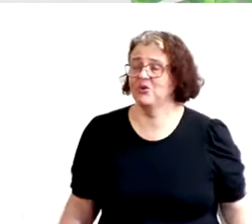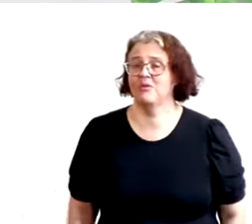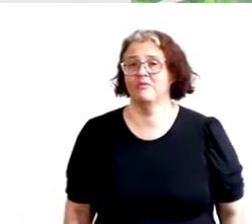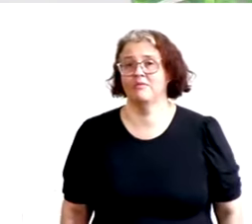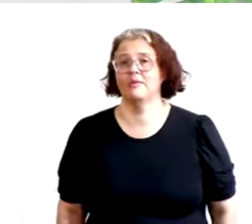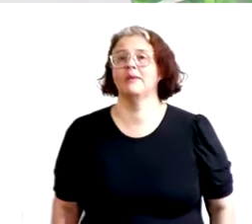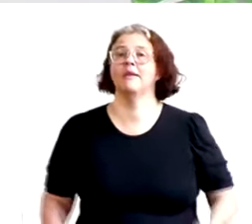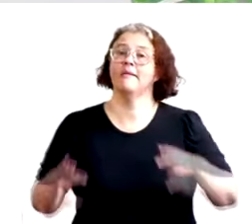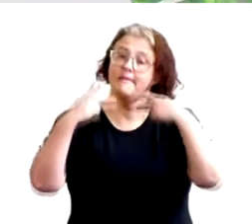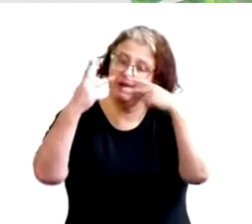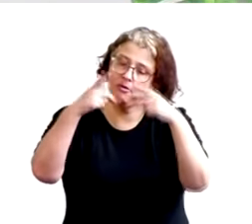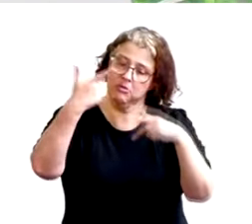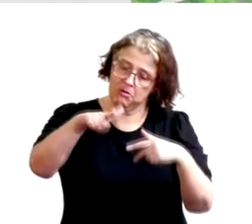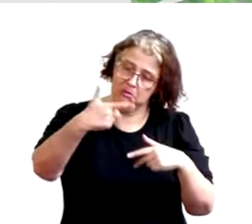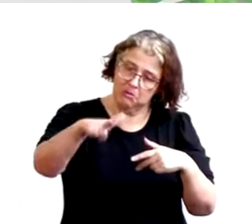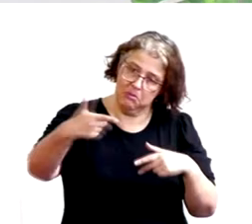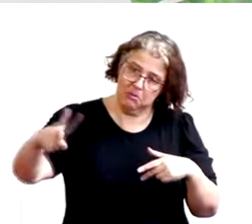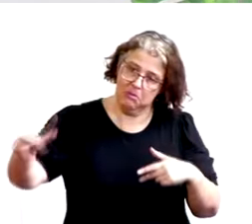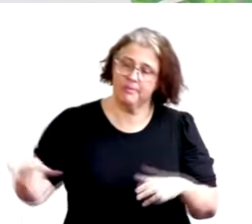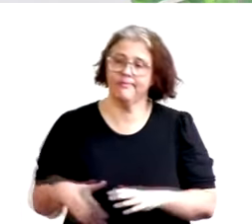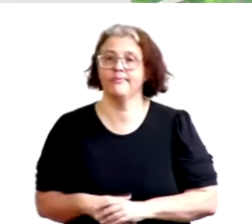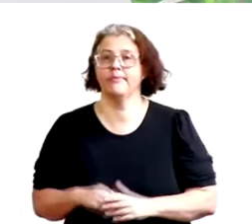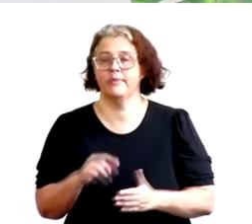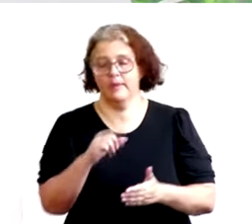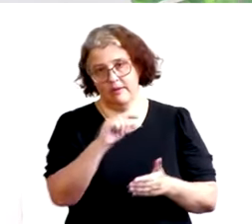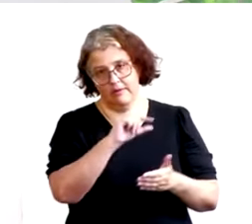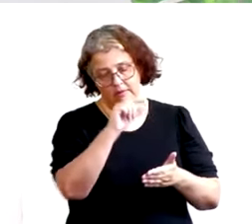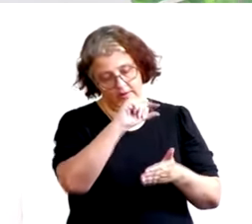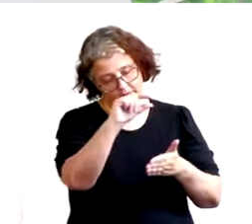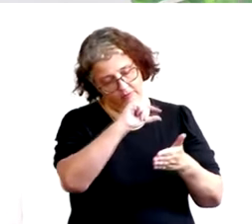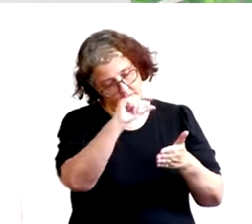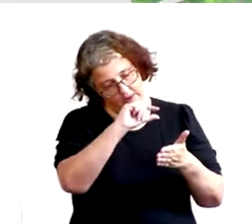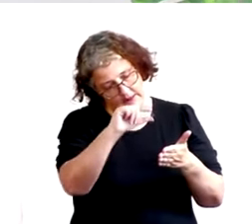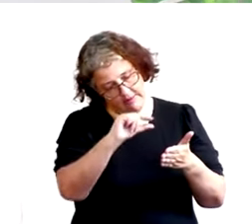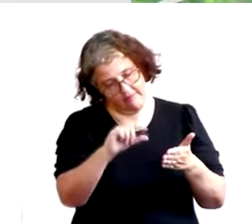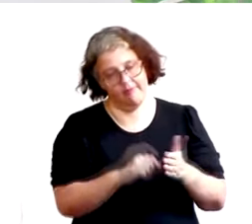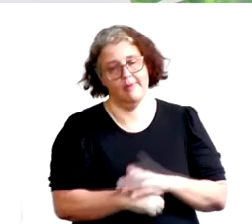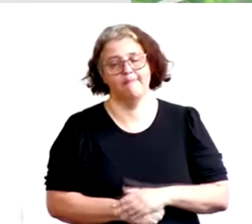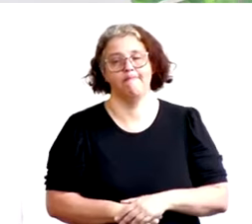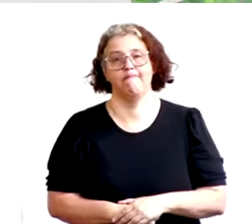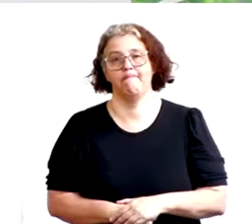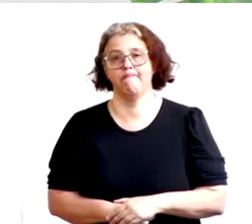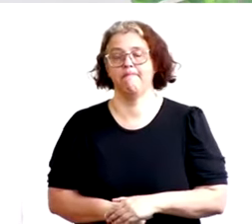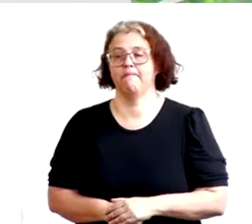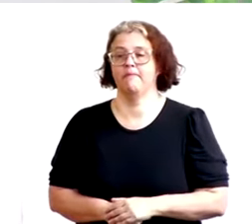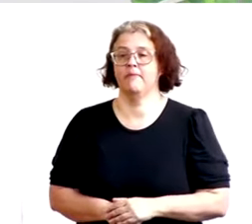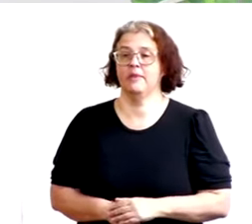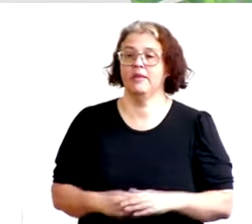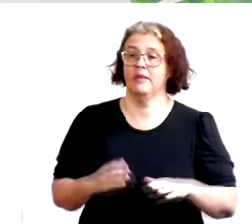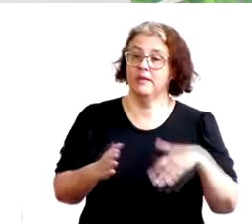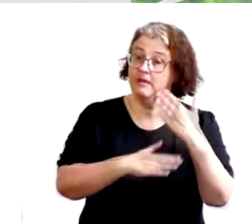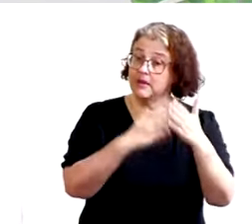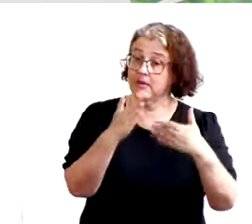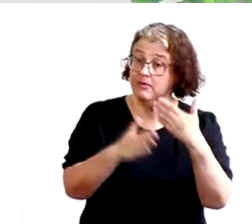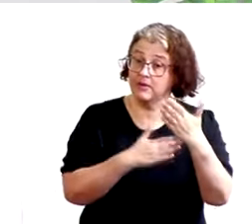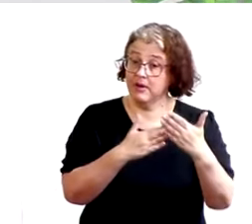diversas vezes ao longo dos primeiros Versículos isso é interessante porque nós vamos ver uma mudança na pessoa